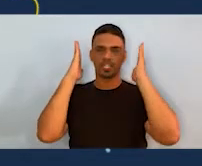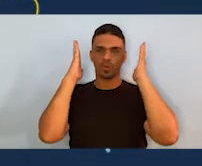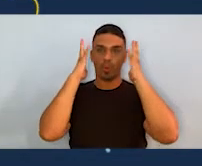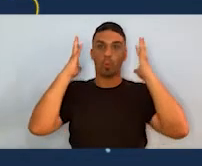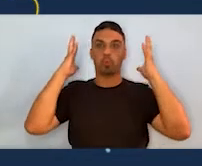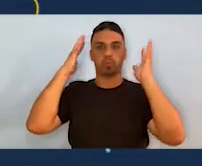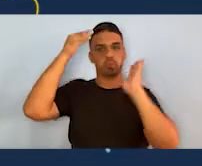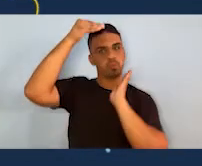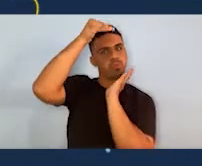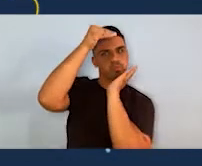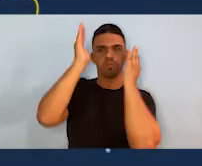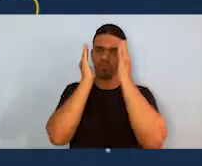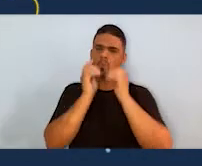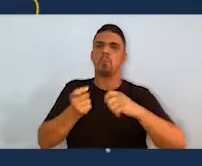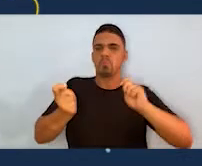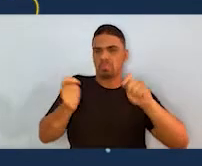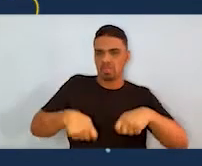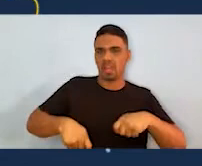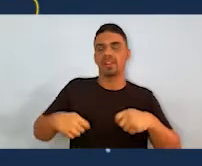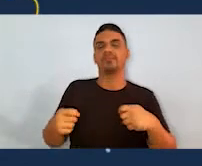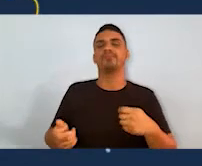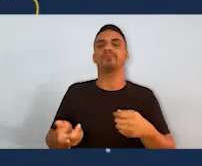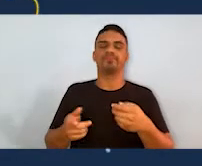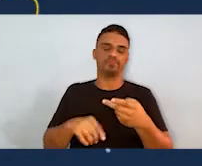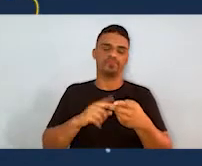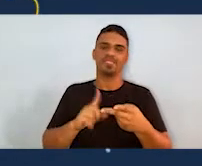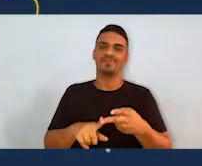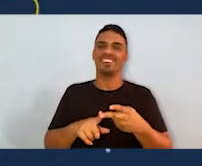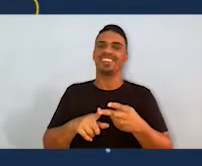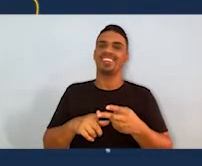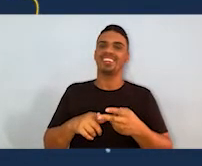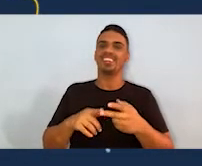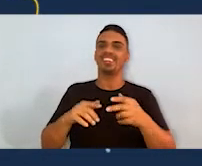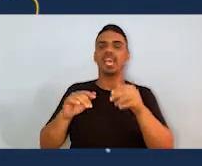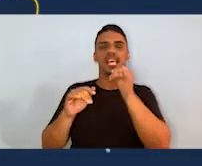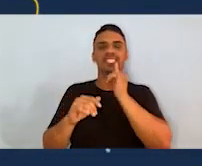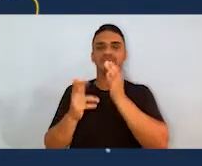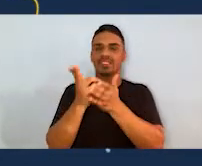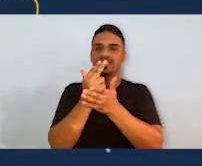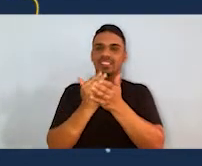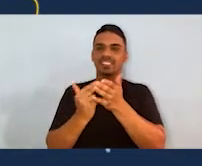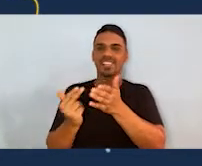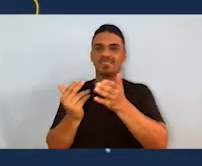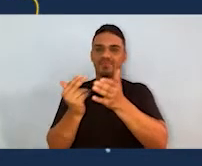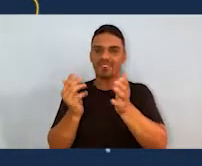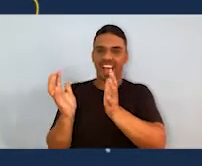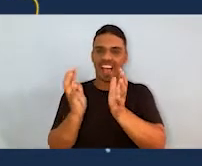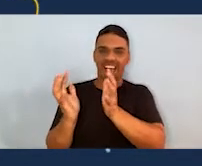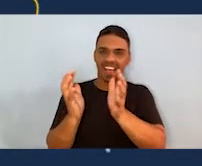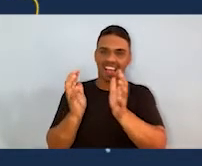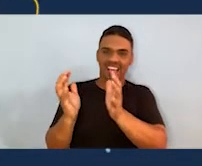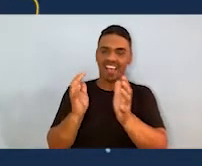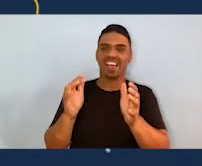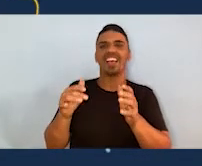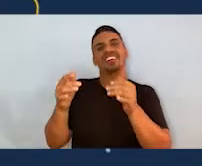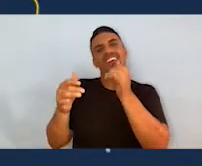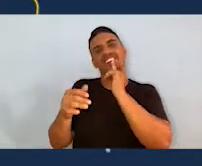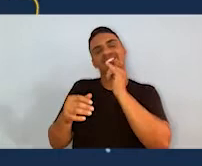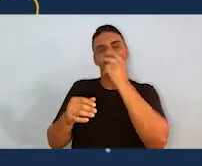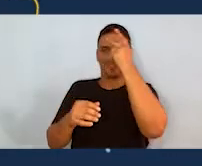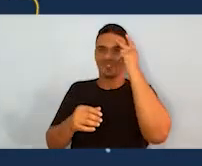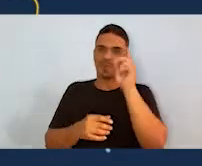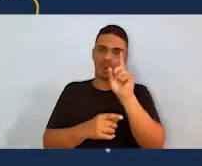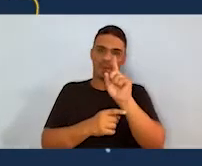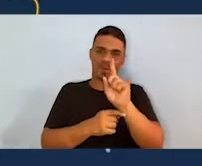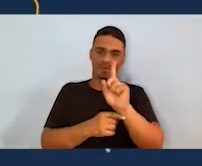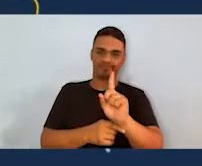essas coisas. E animações, então animações você pode pegar o primeiro frame em pixel art, você vai fazer o segundo frame, lá, o segundo quadro, a gente